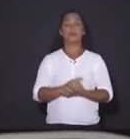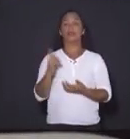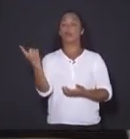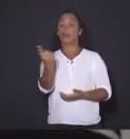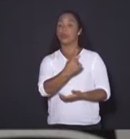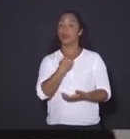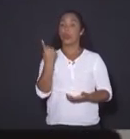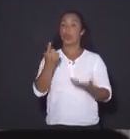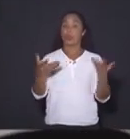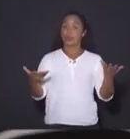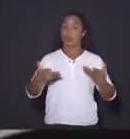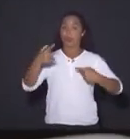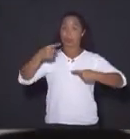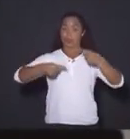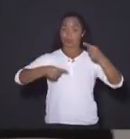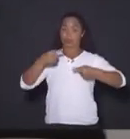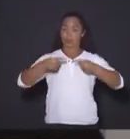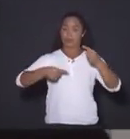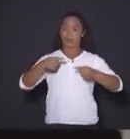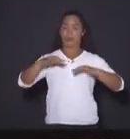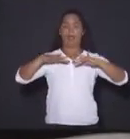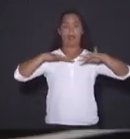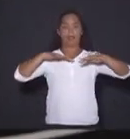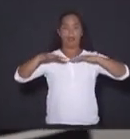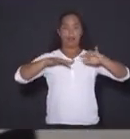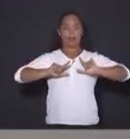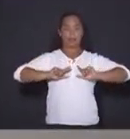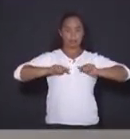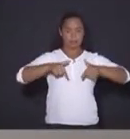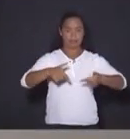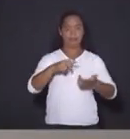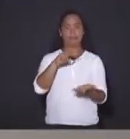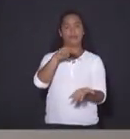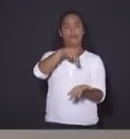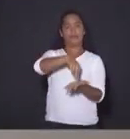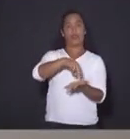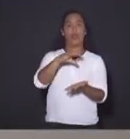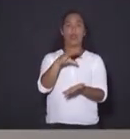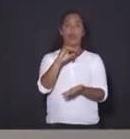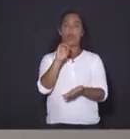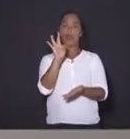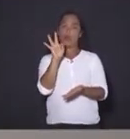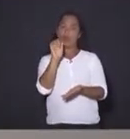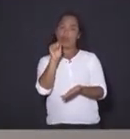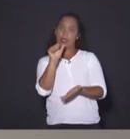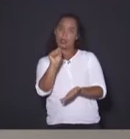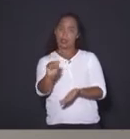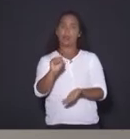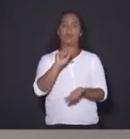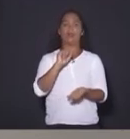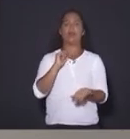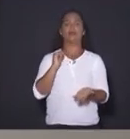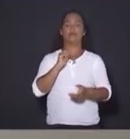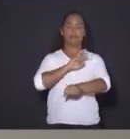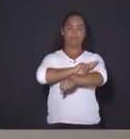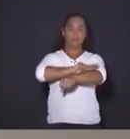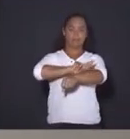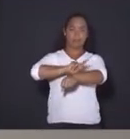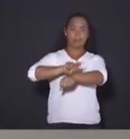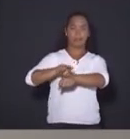hoje discutimos ações afirmativas temos cotas raciais nas universidades em concursos públicos através de